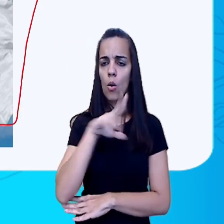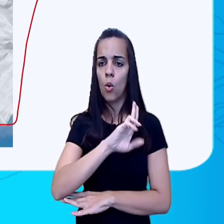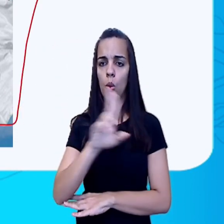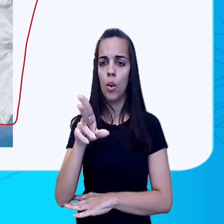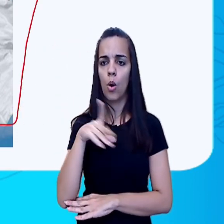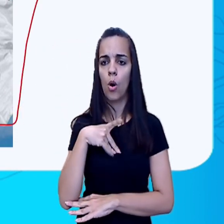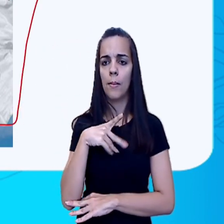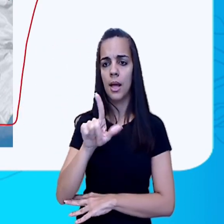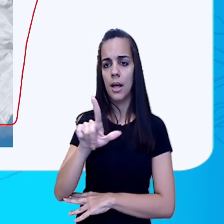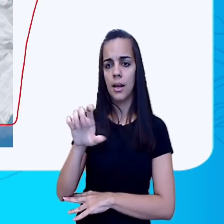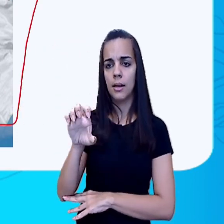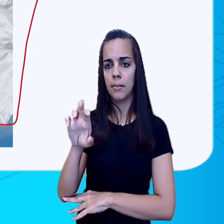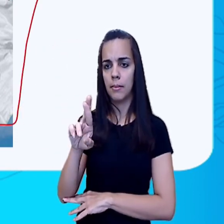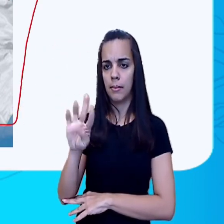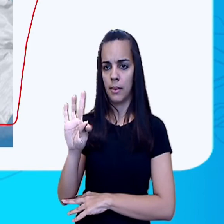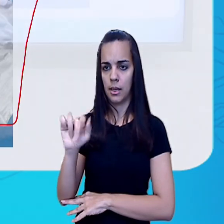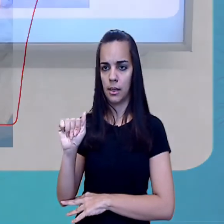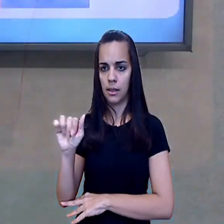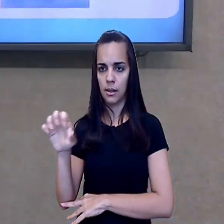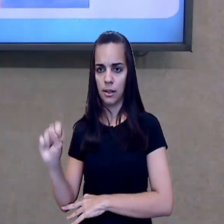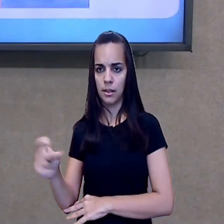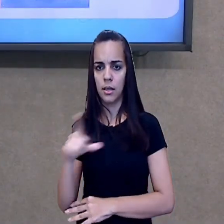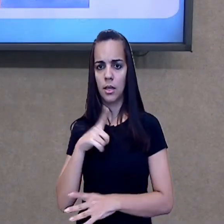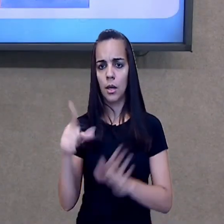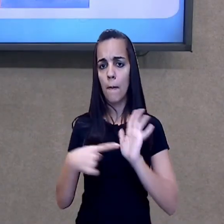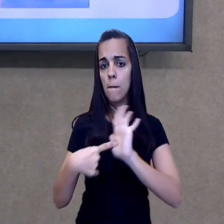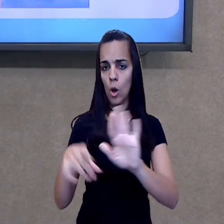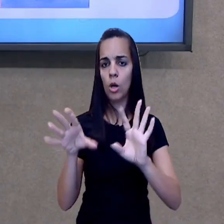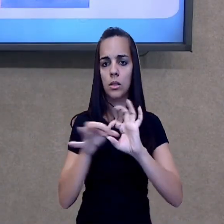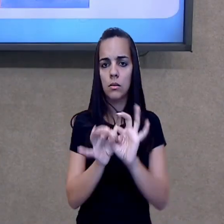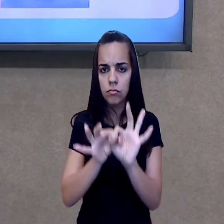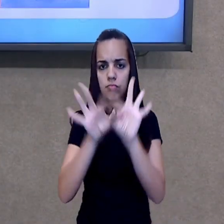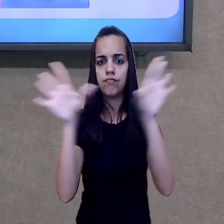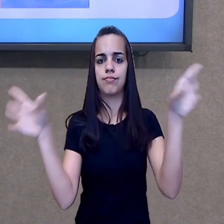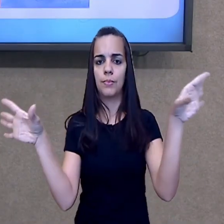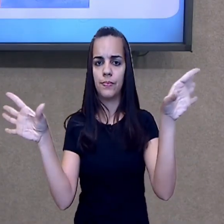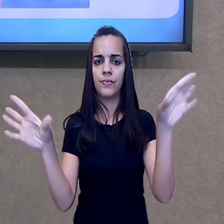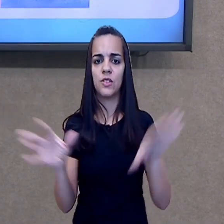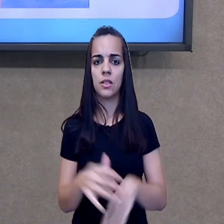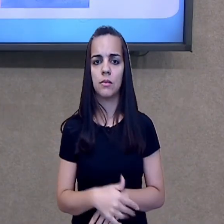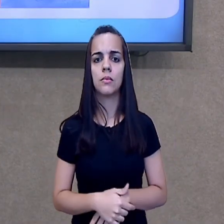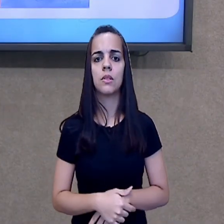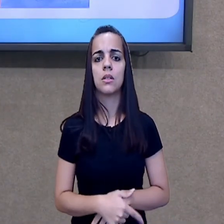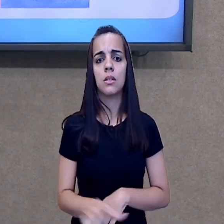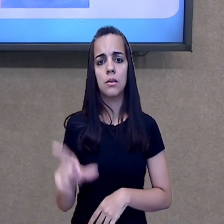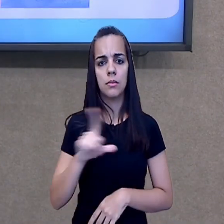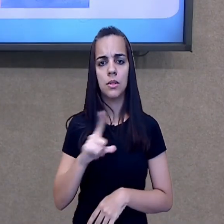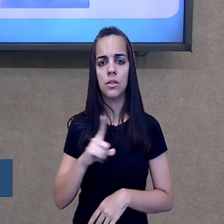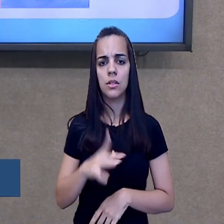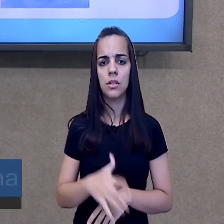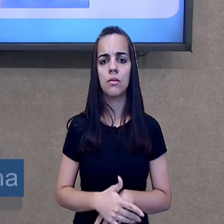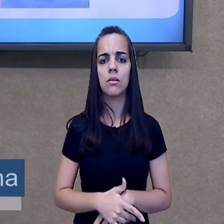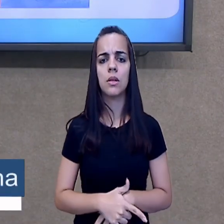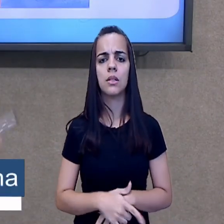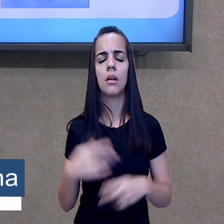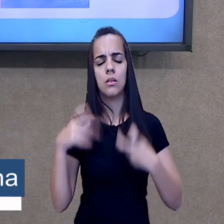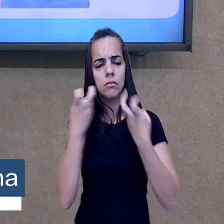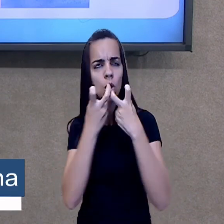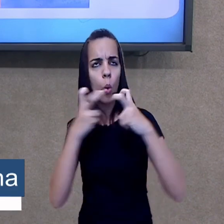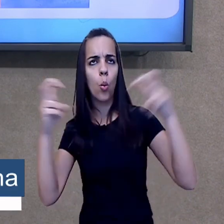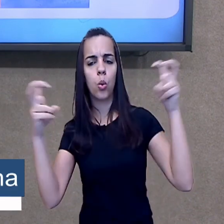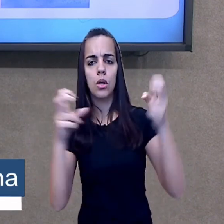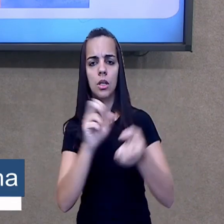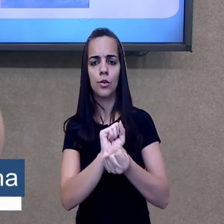mesmo na nossa bandeira. E até nos dias atuais continua nós querendo este grito de